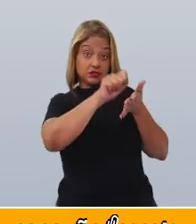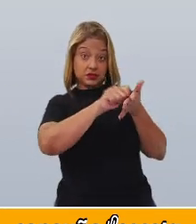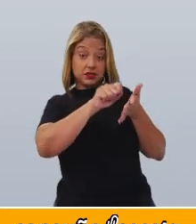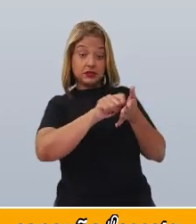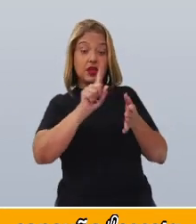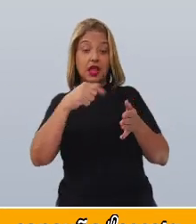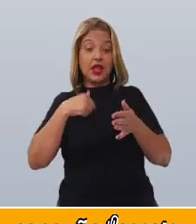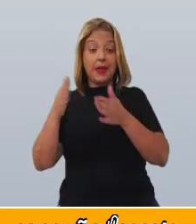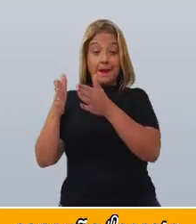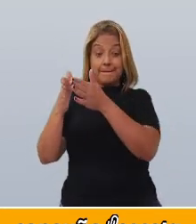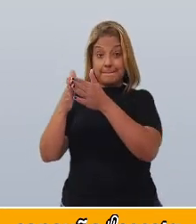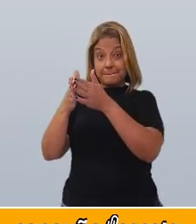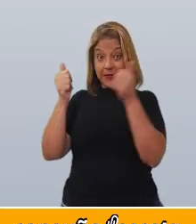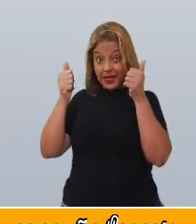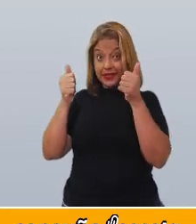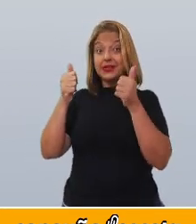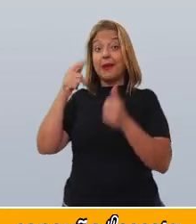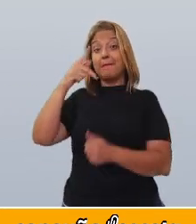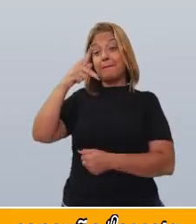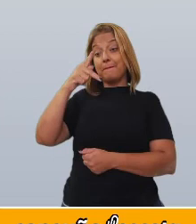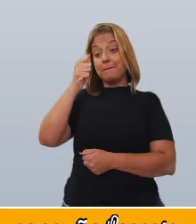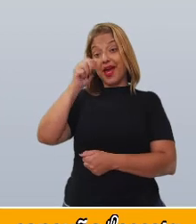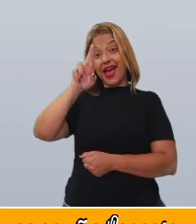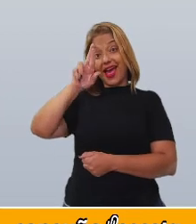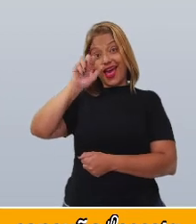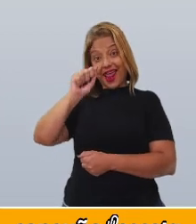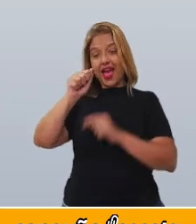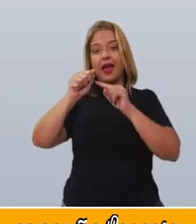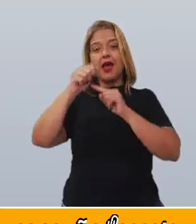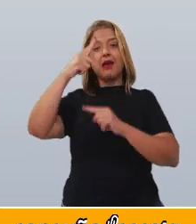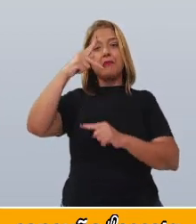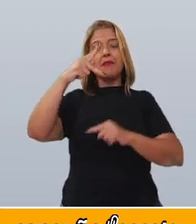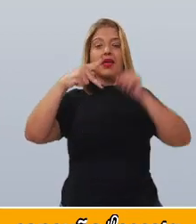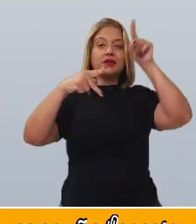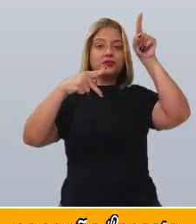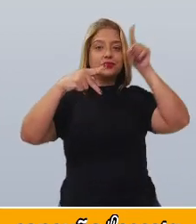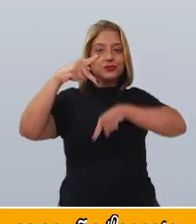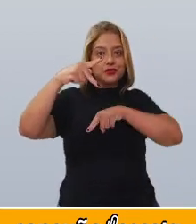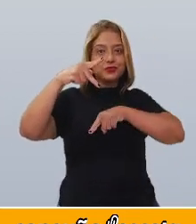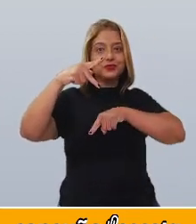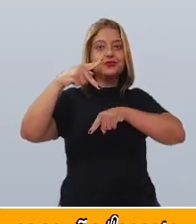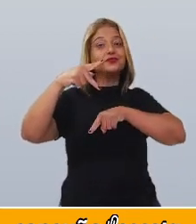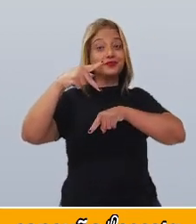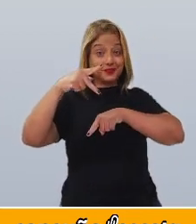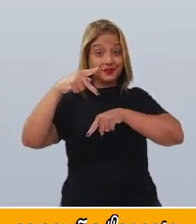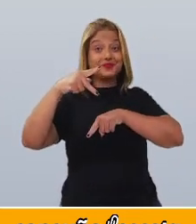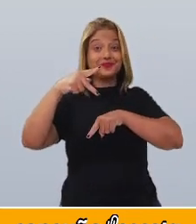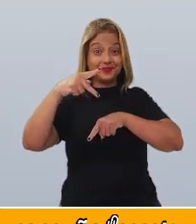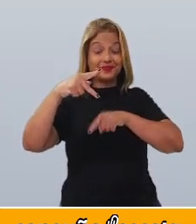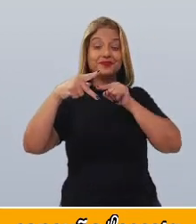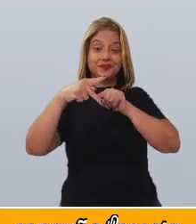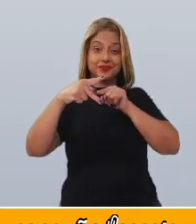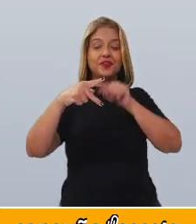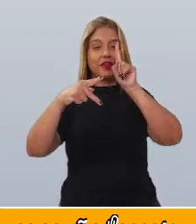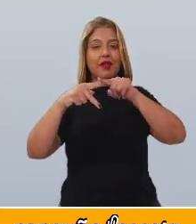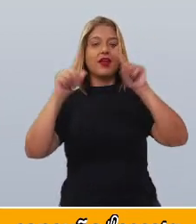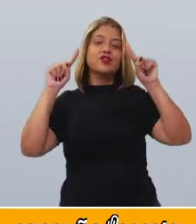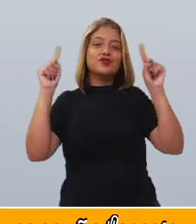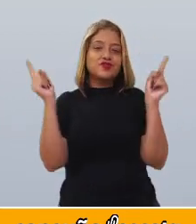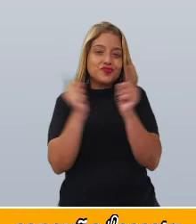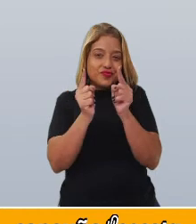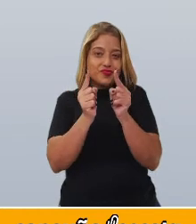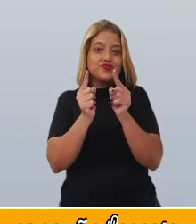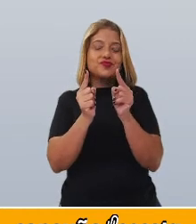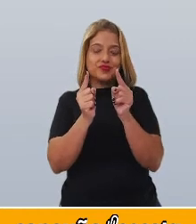peço licença para divulgar no grupo do WhatsApp. O para é escrito com um P